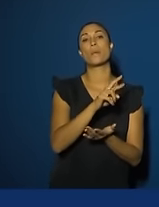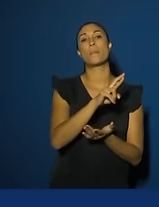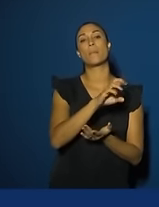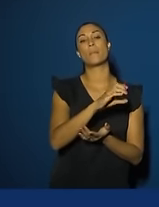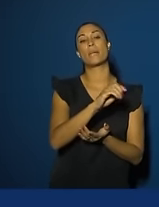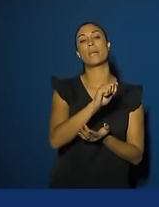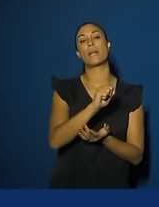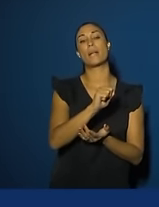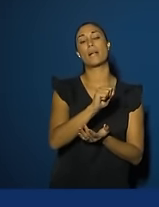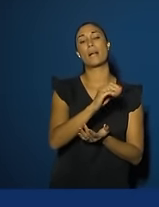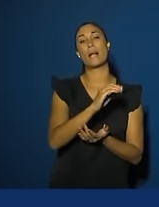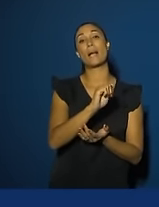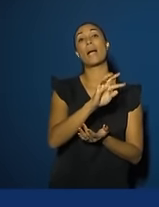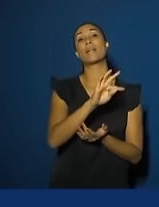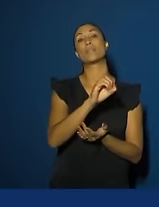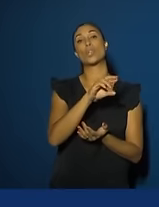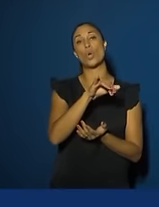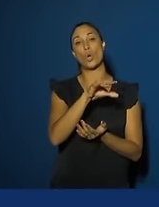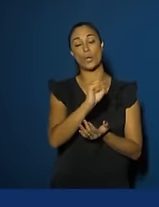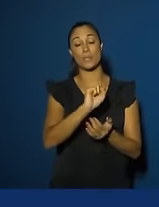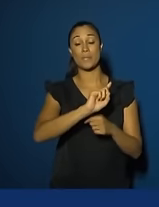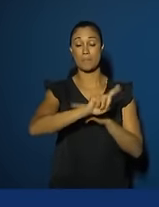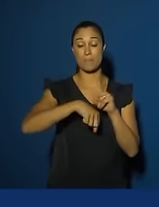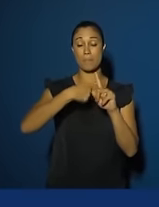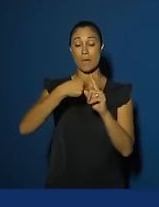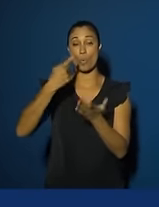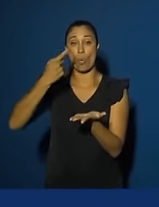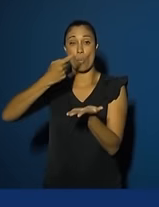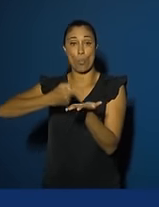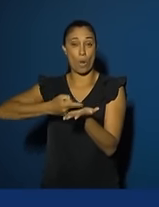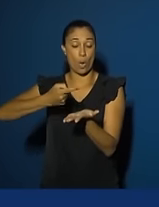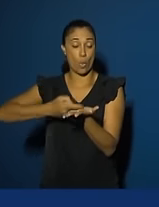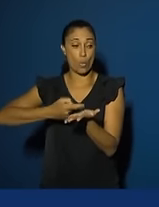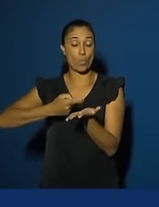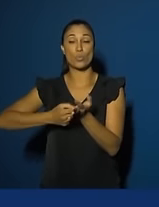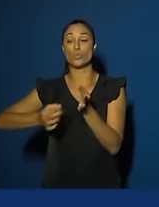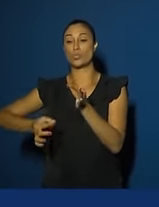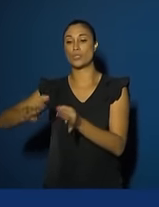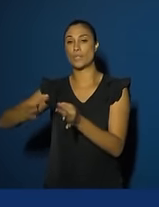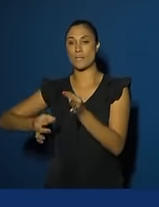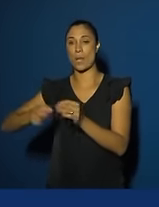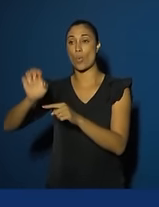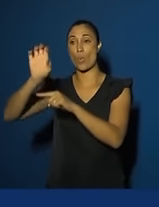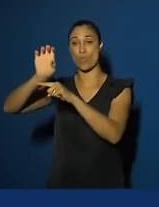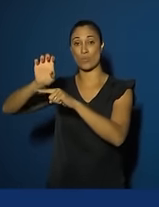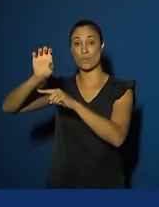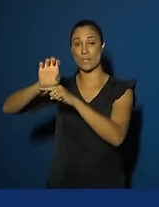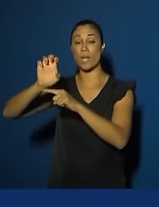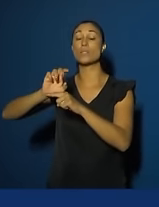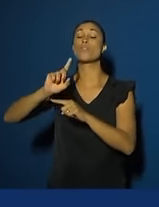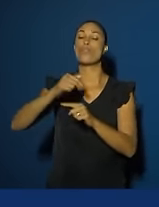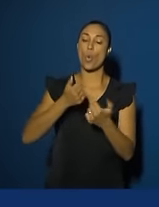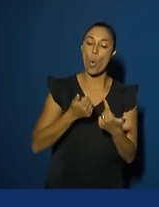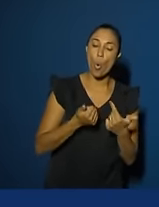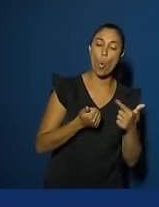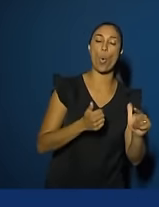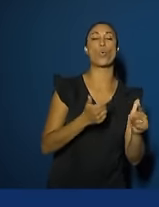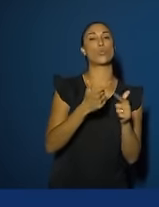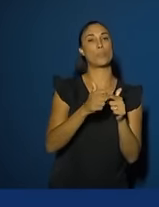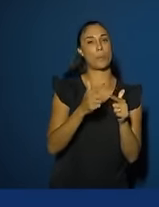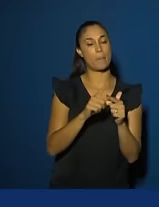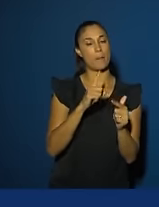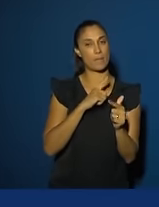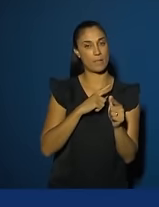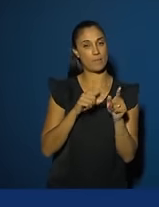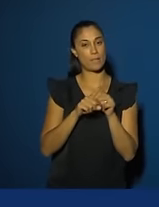deviam ter sido pagos mais o acordo judicial com os estados que essa foi outro problema que nós herdamos que